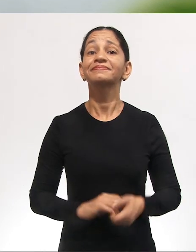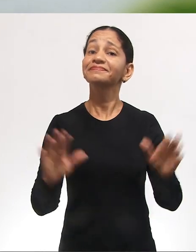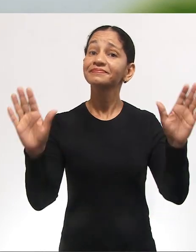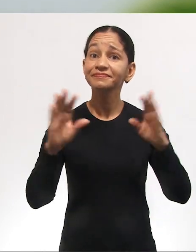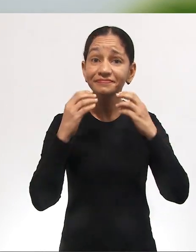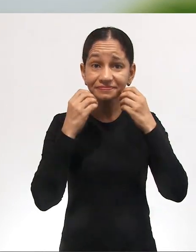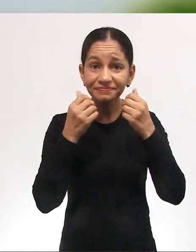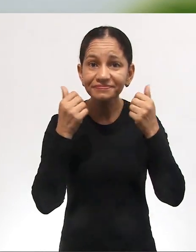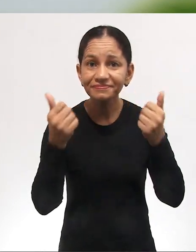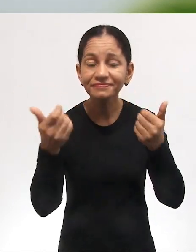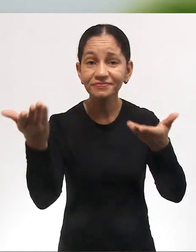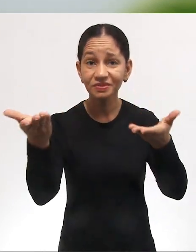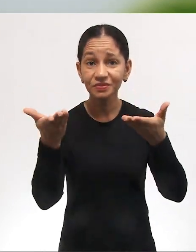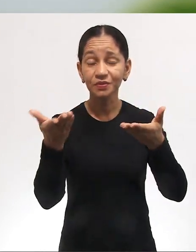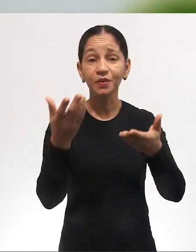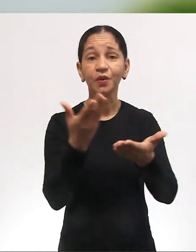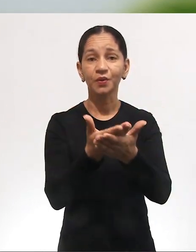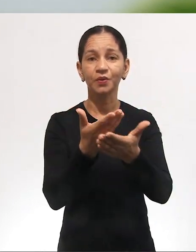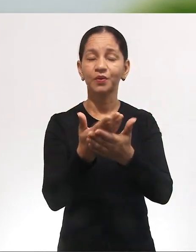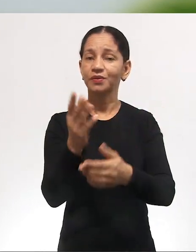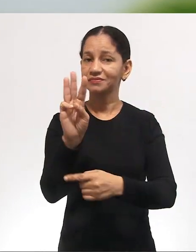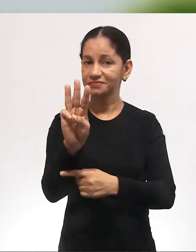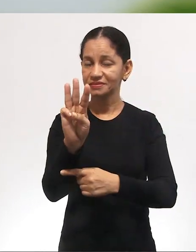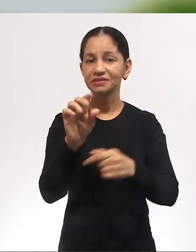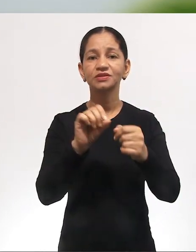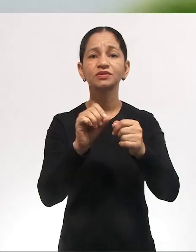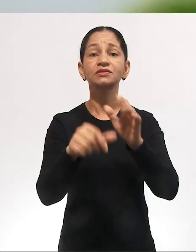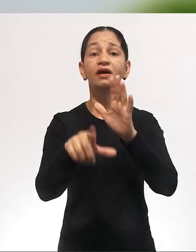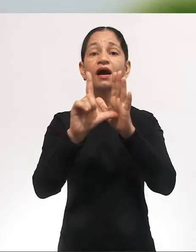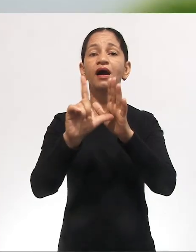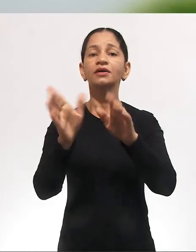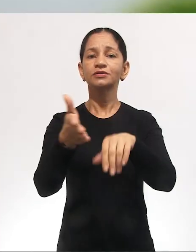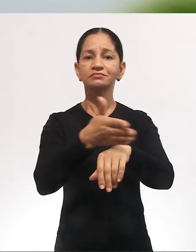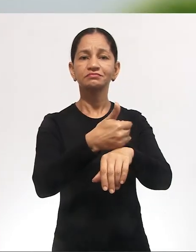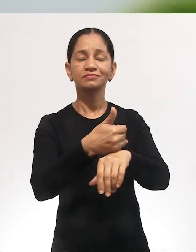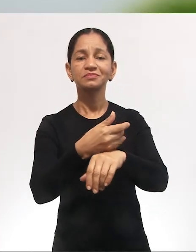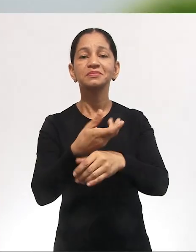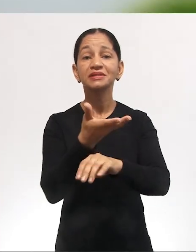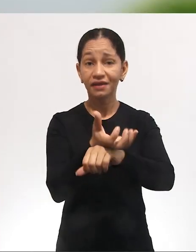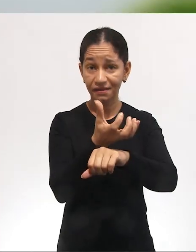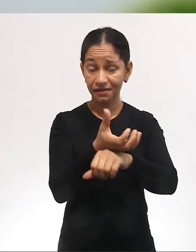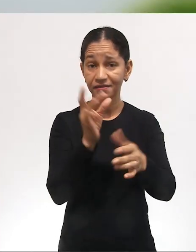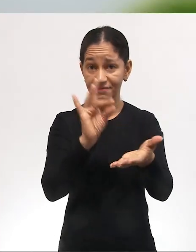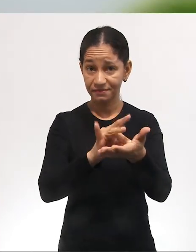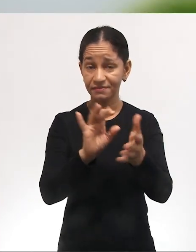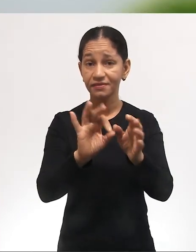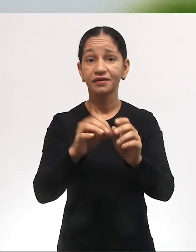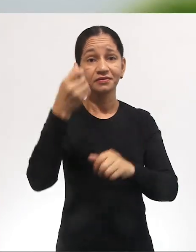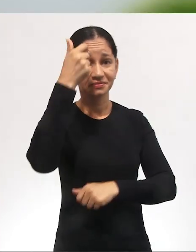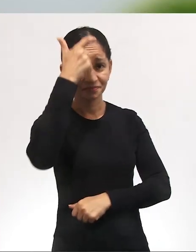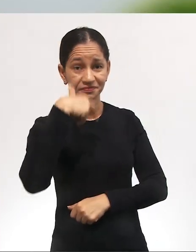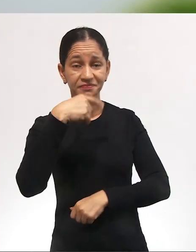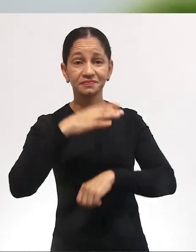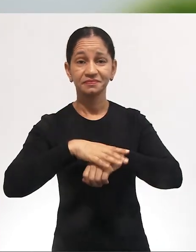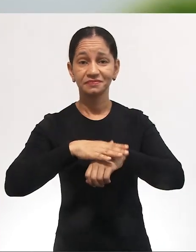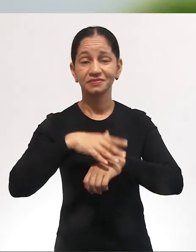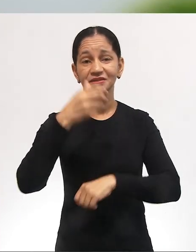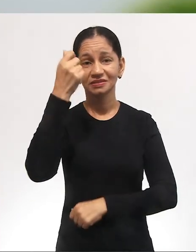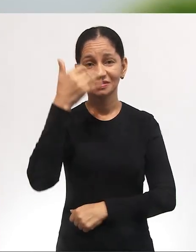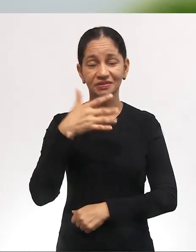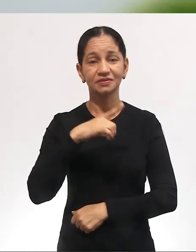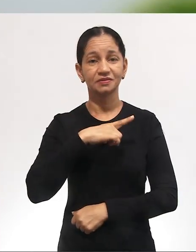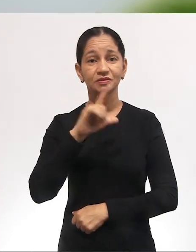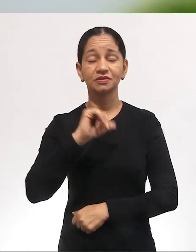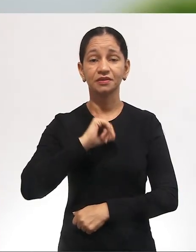Olá, tudo bem? Vamos para a nossa aula 3. E antes de iniciarmos a nossa aula 3, vou começar com a minha audiodescrição. Eu